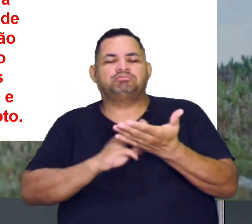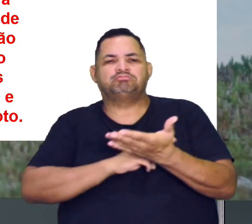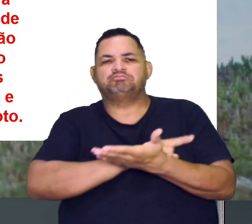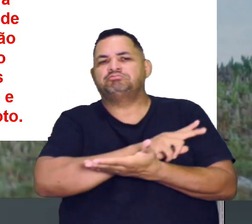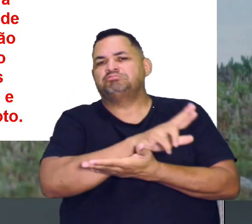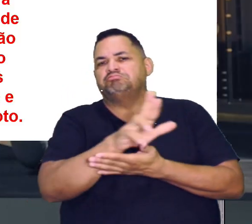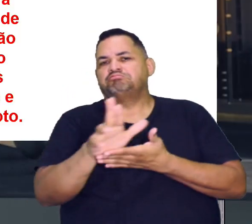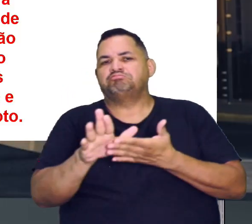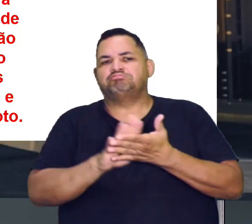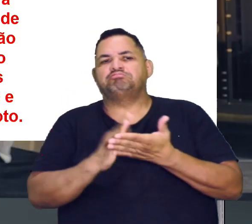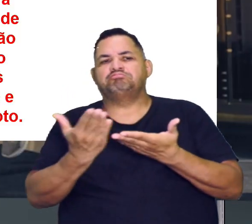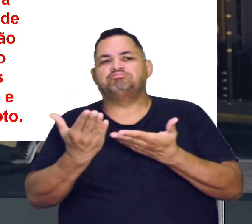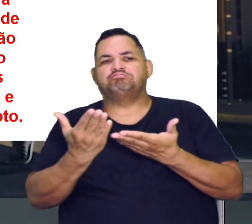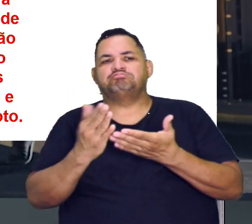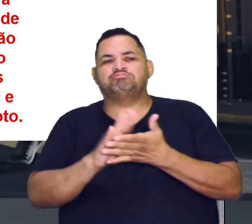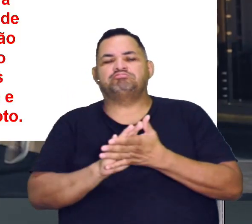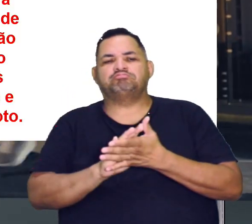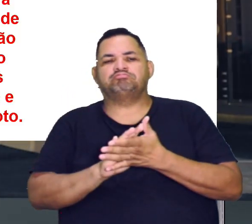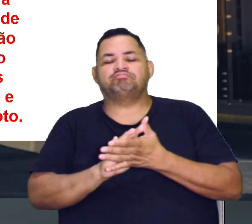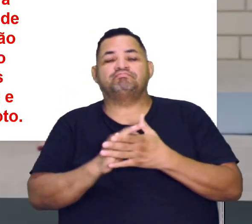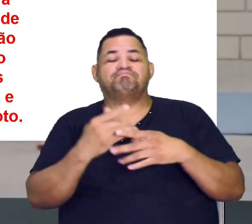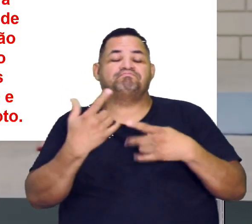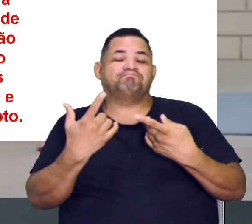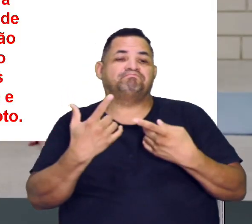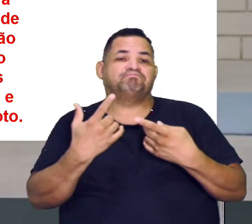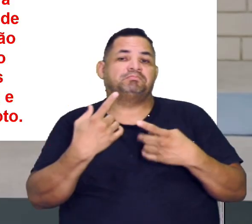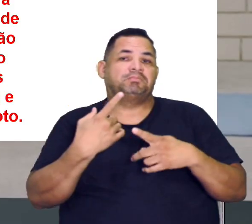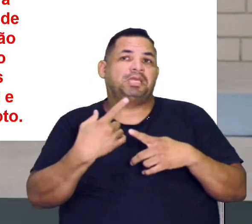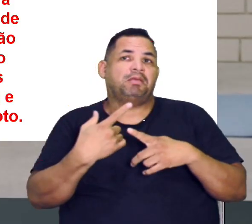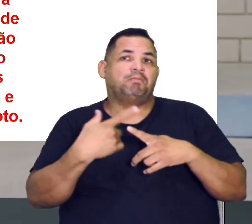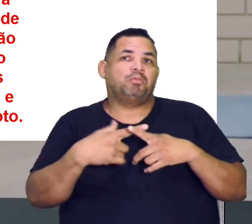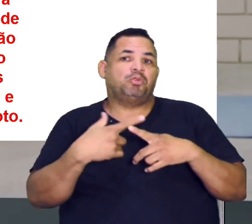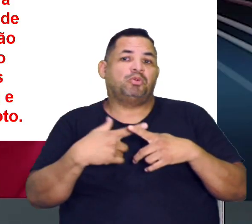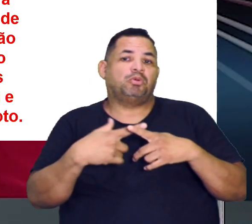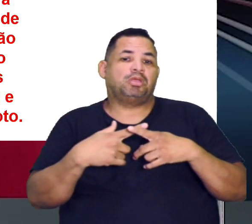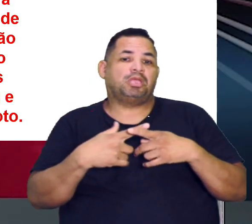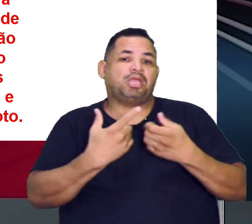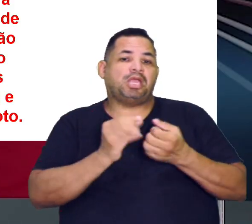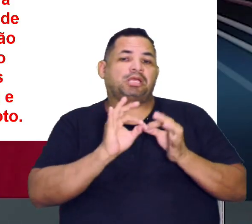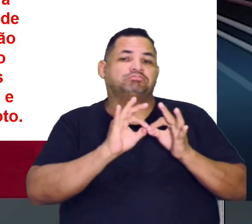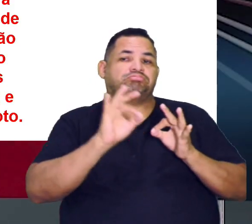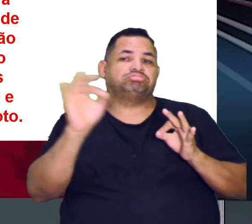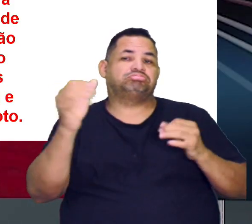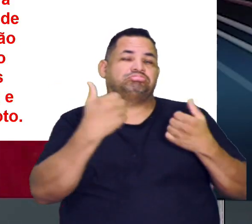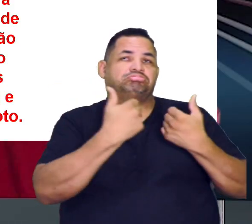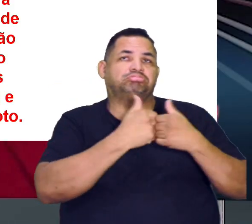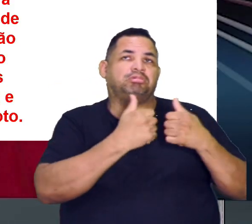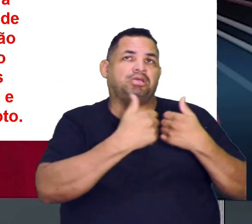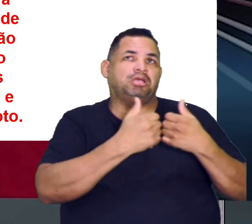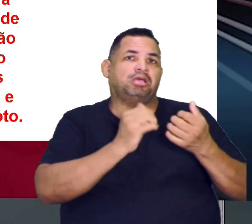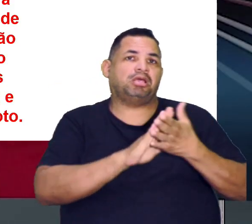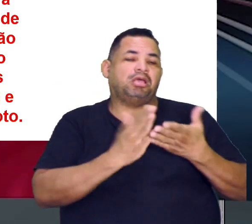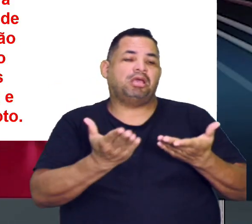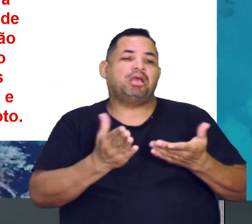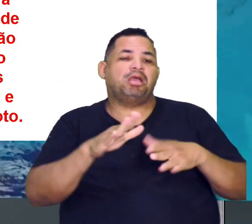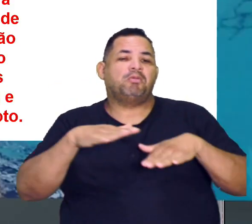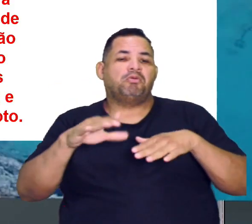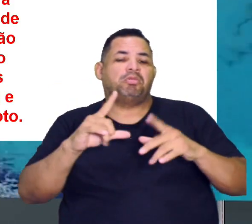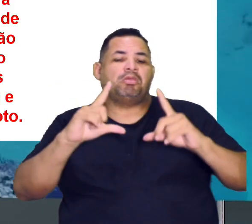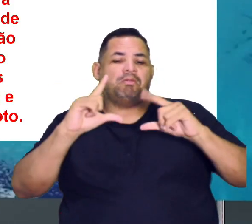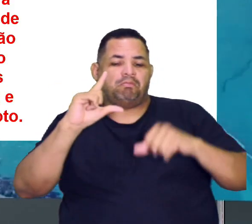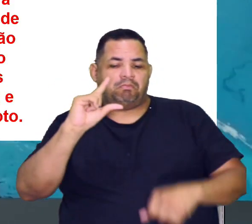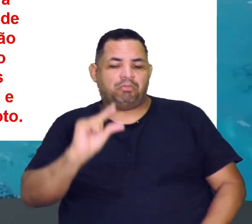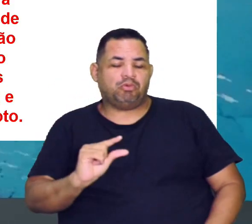Então, quanto mais tempo eu fico me utilizando, menos eu me movimento. Então, por isso que também está associado aí esse aumento